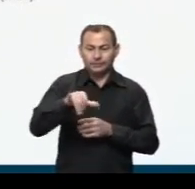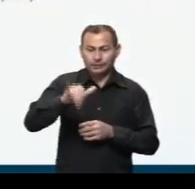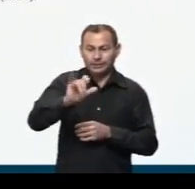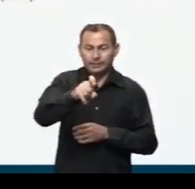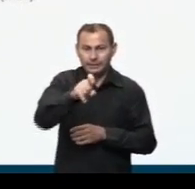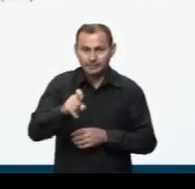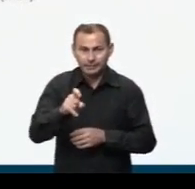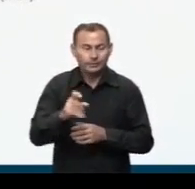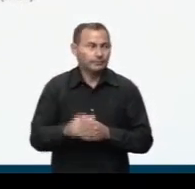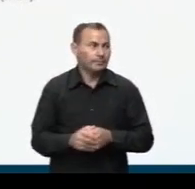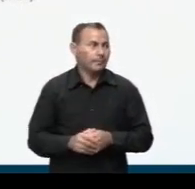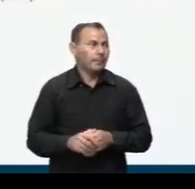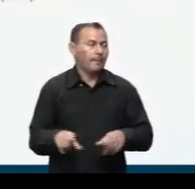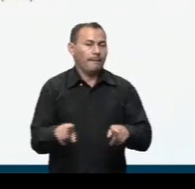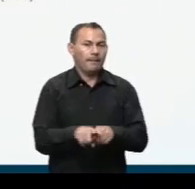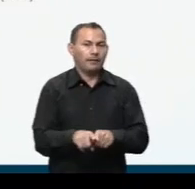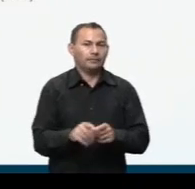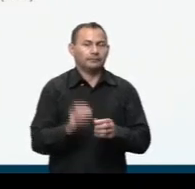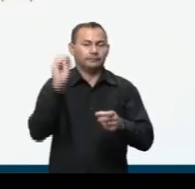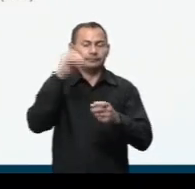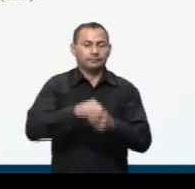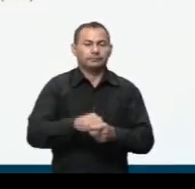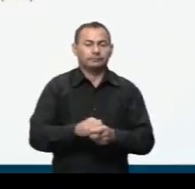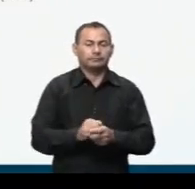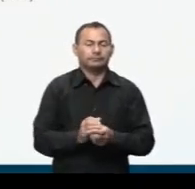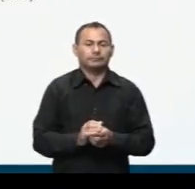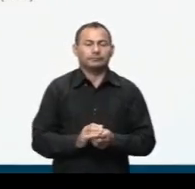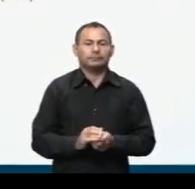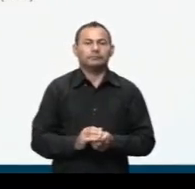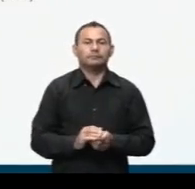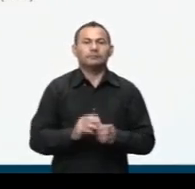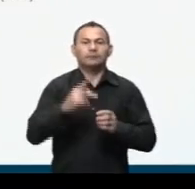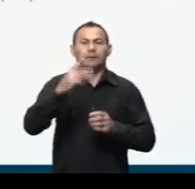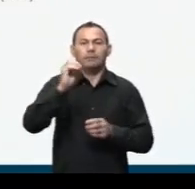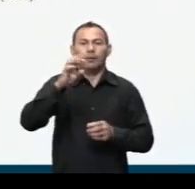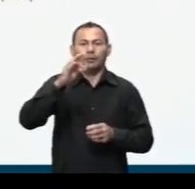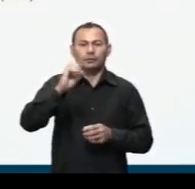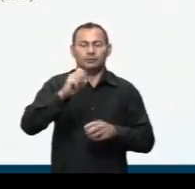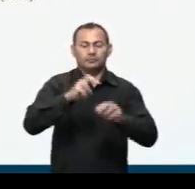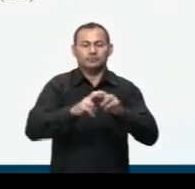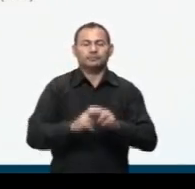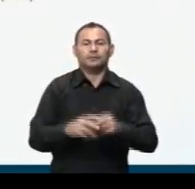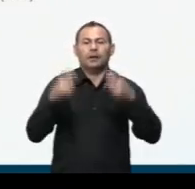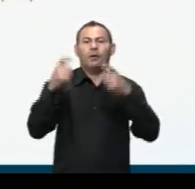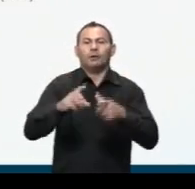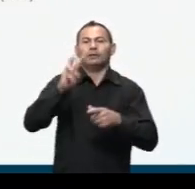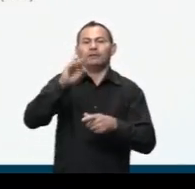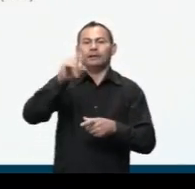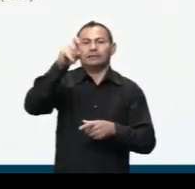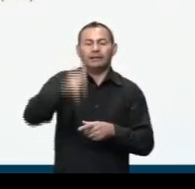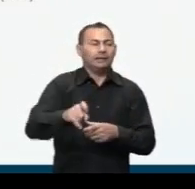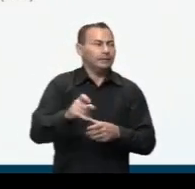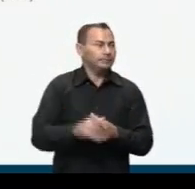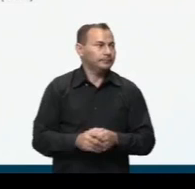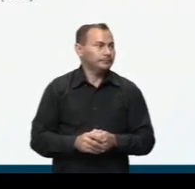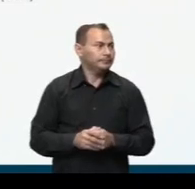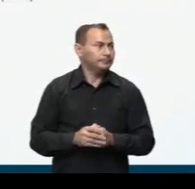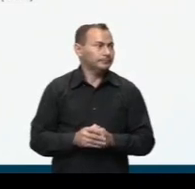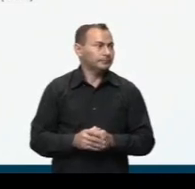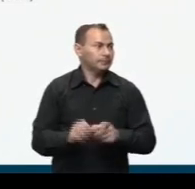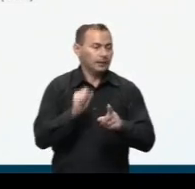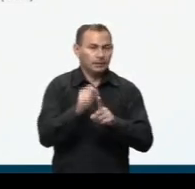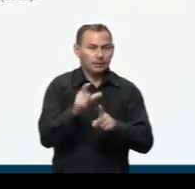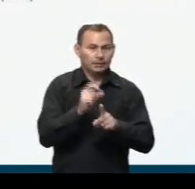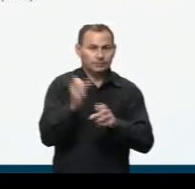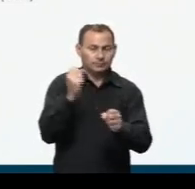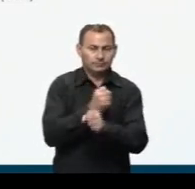Y e ir colocando os pontos de onde vai ser a